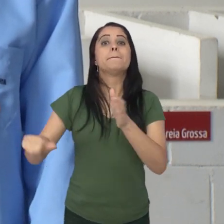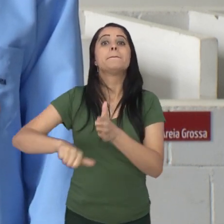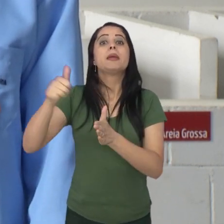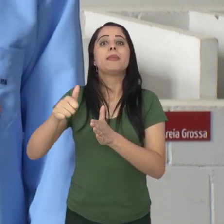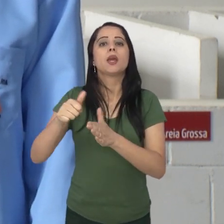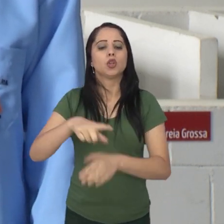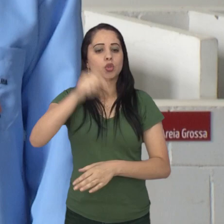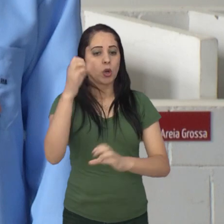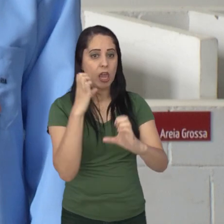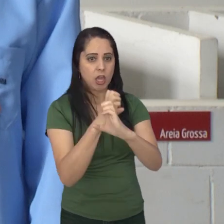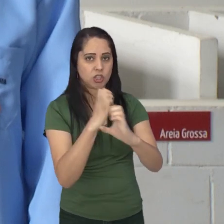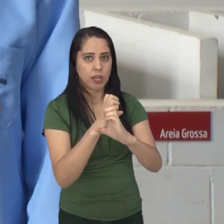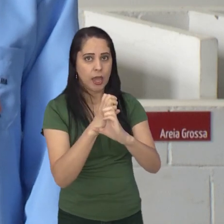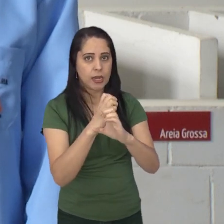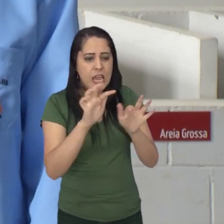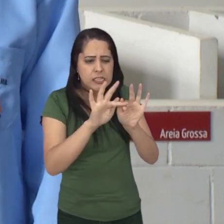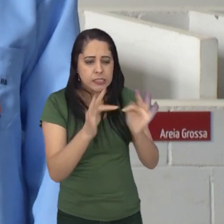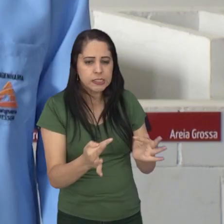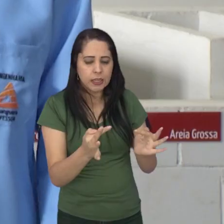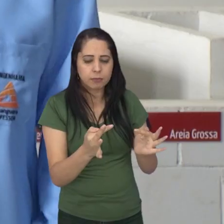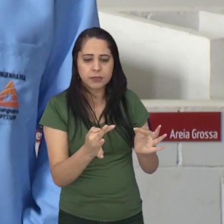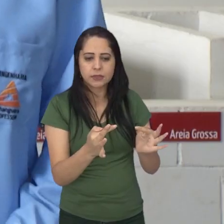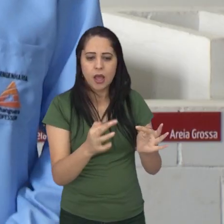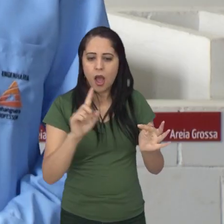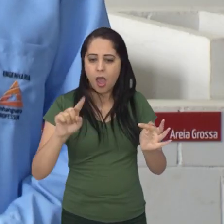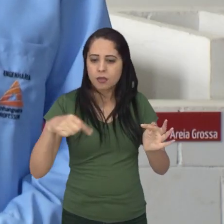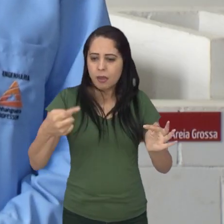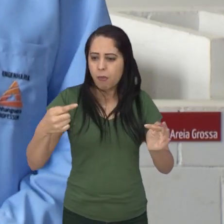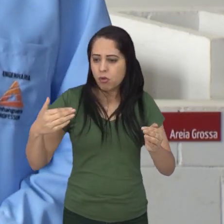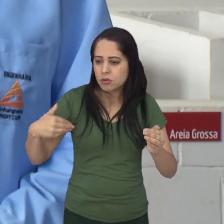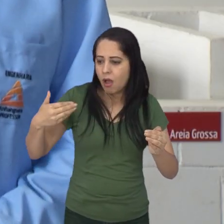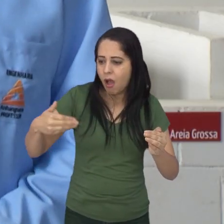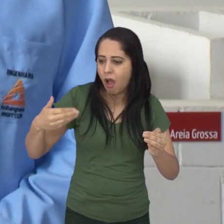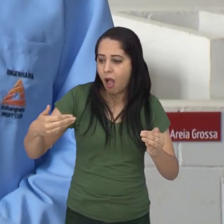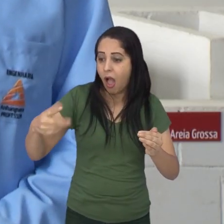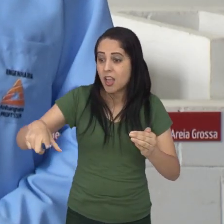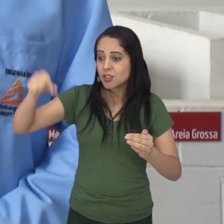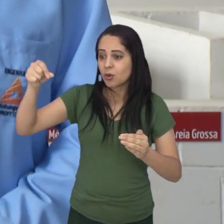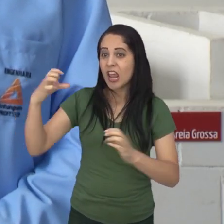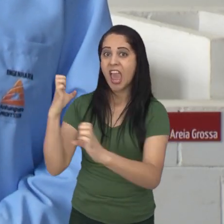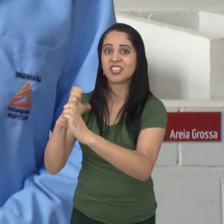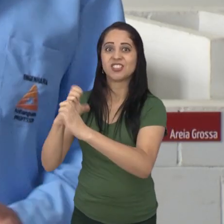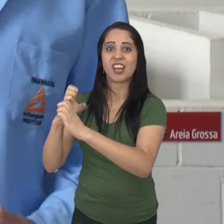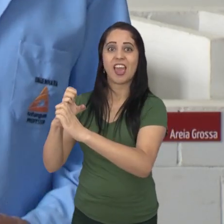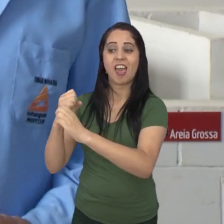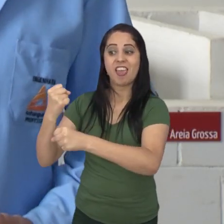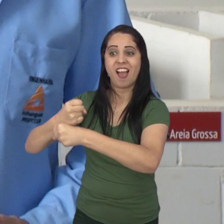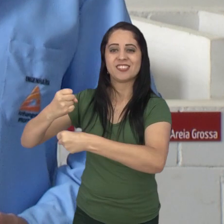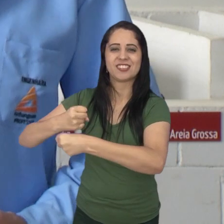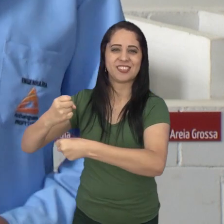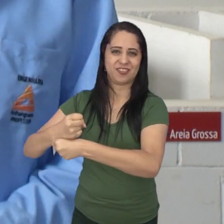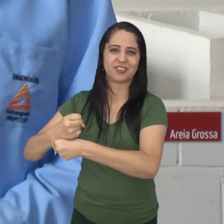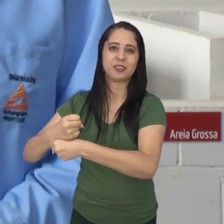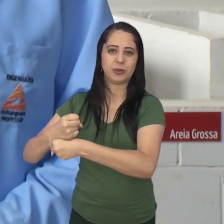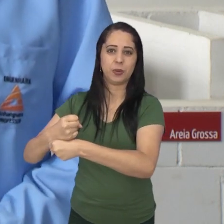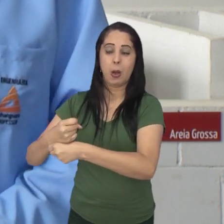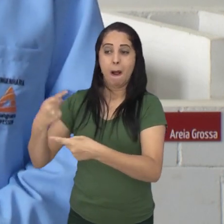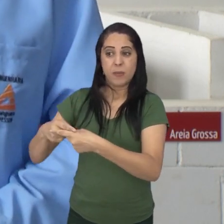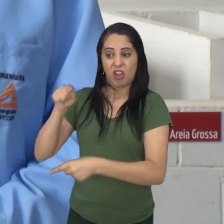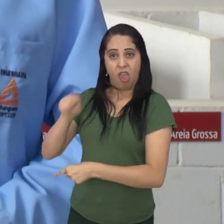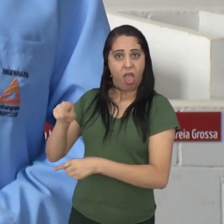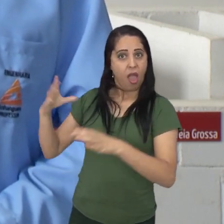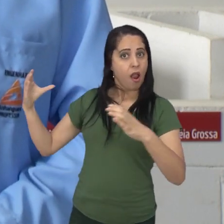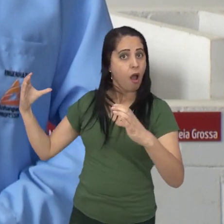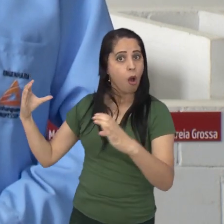eu escolhi a área de engenharia. Olha, a engenharia civil, ela, ao meu ver, né, puxando para o nosso